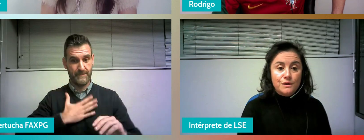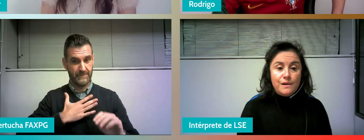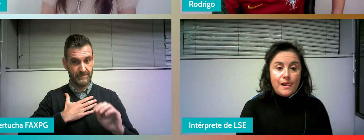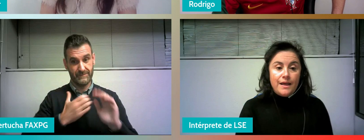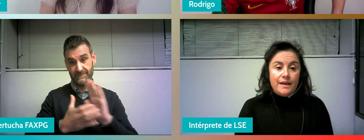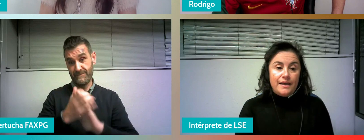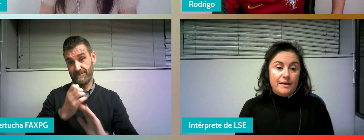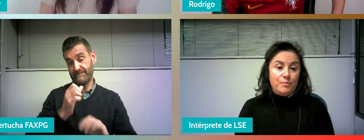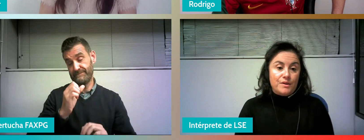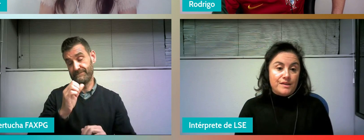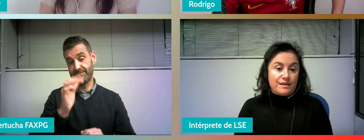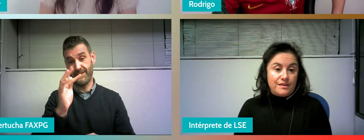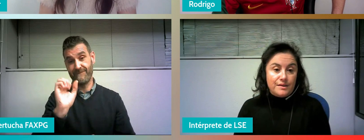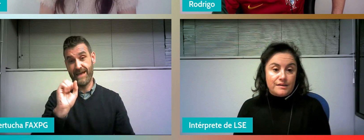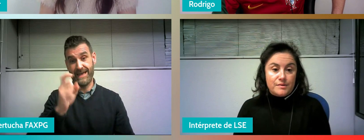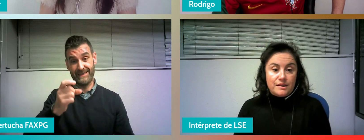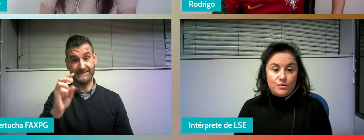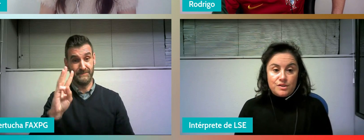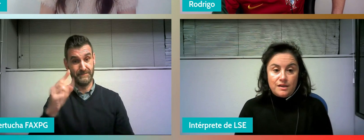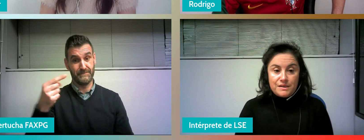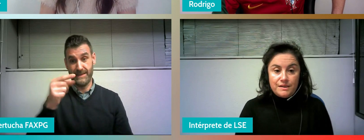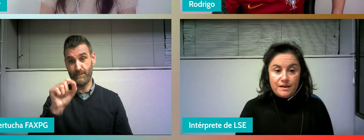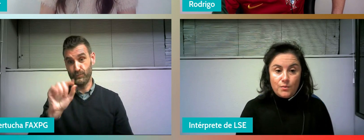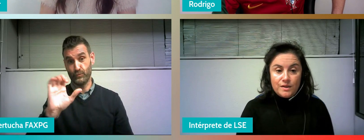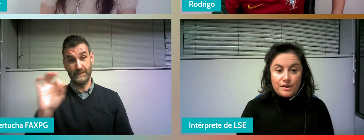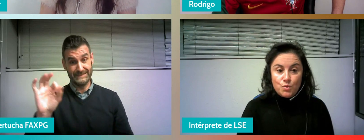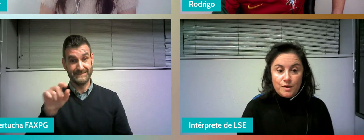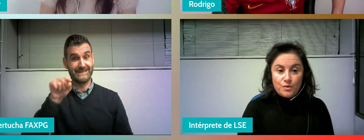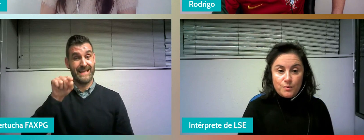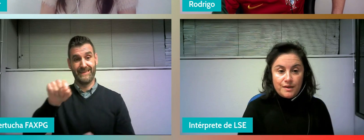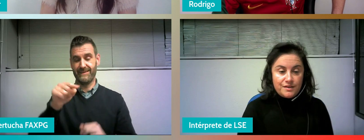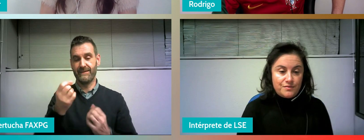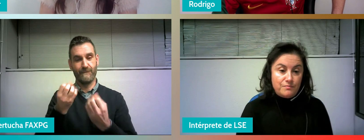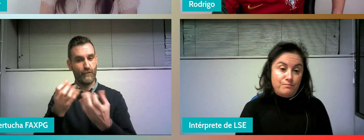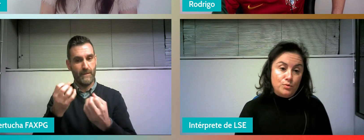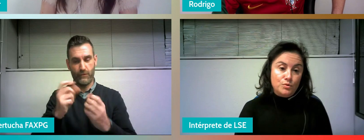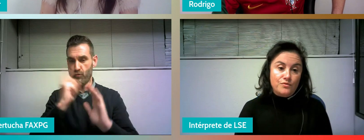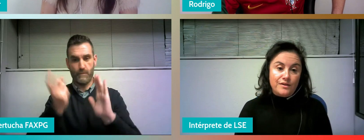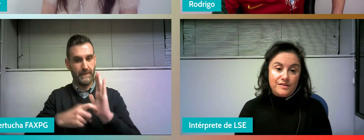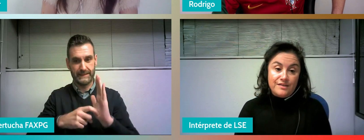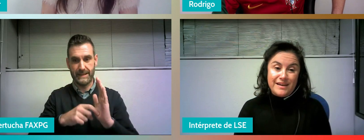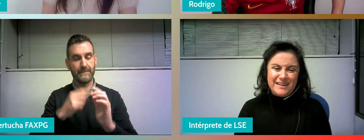signos. Podedes acceder a través da nosa página web,